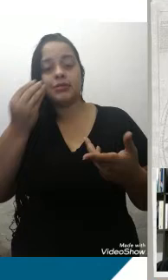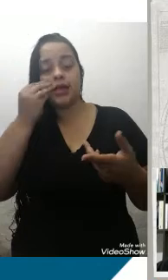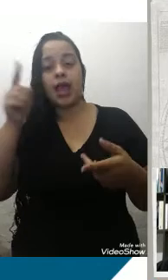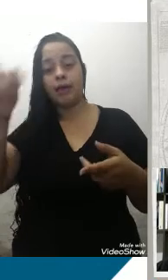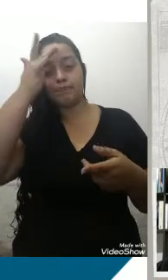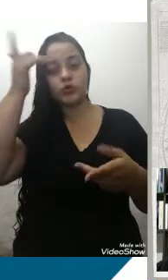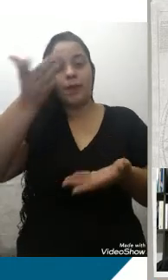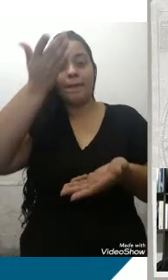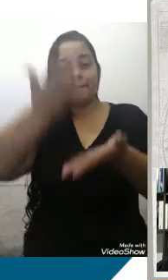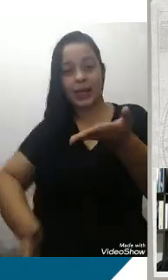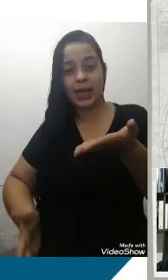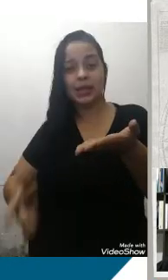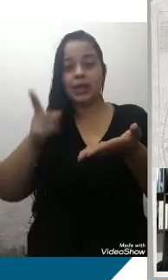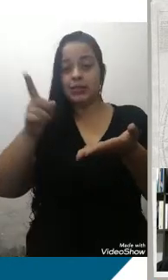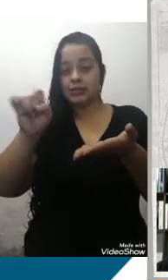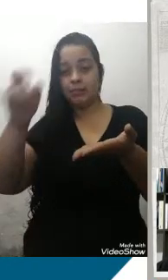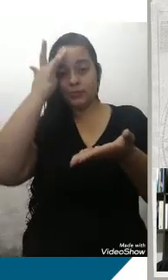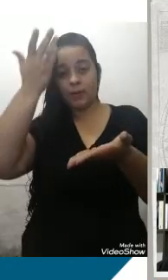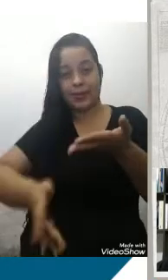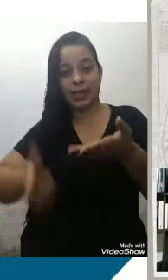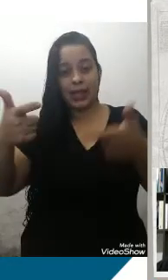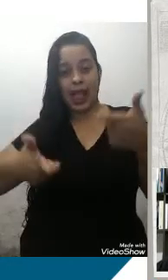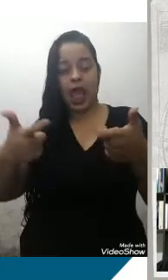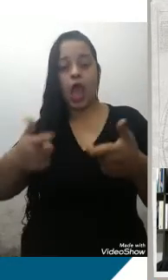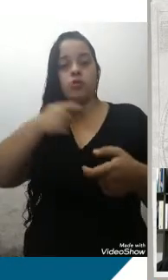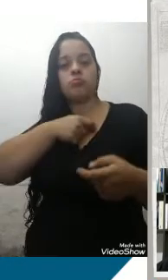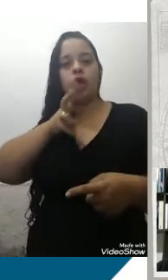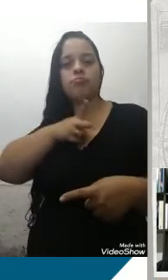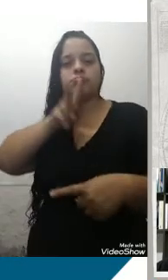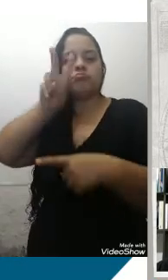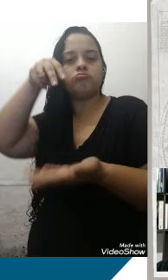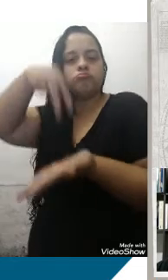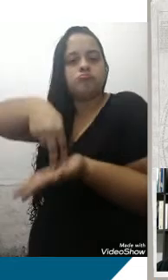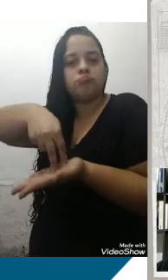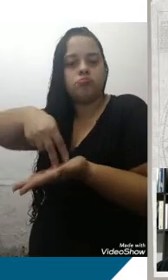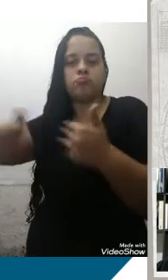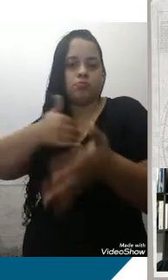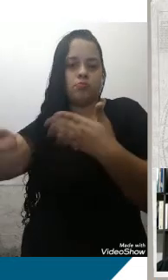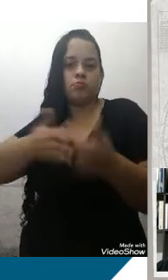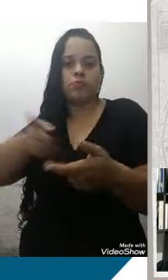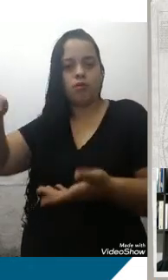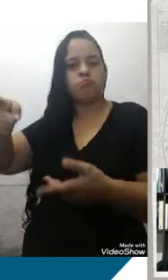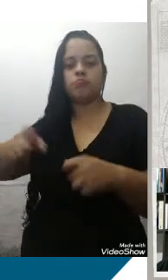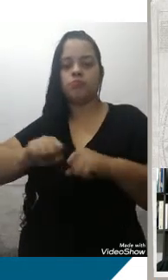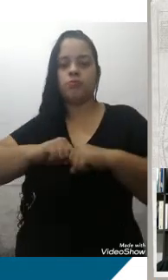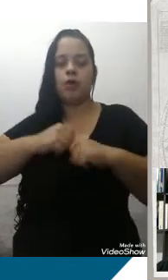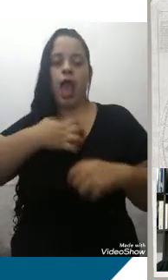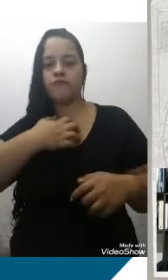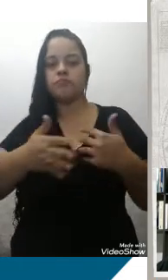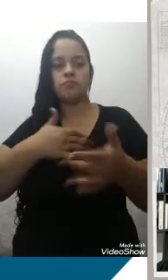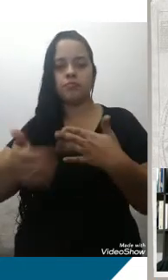a aceitarem a presença deles, a captura de escravizados, aceitarem o estabelecimento de